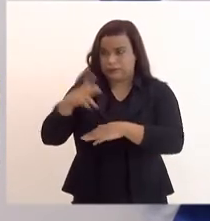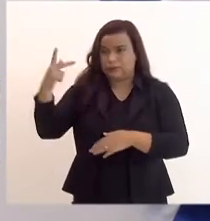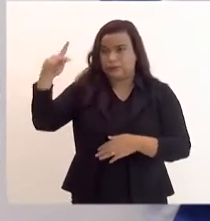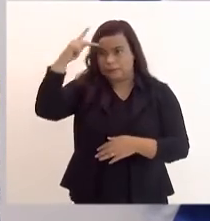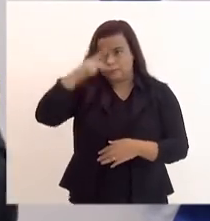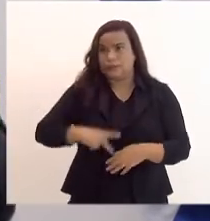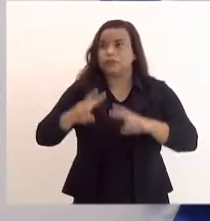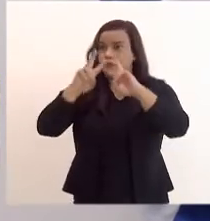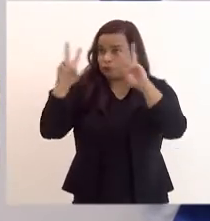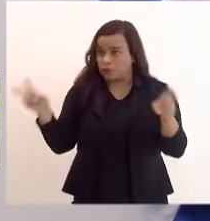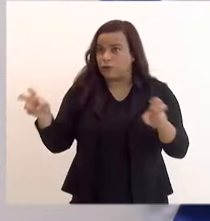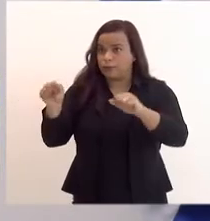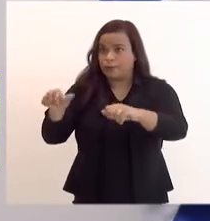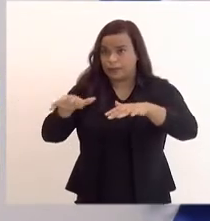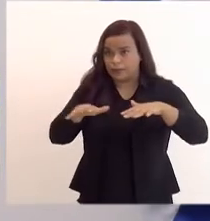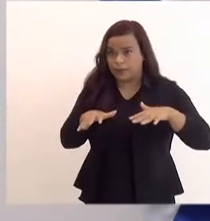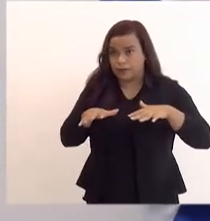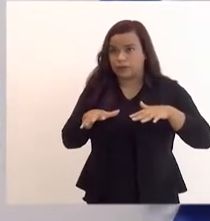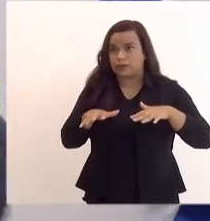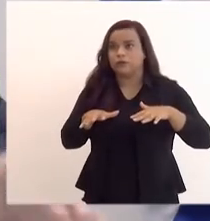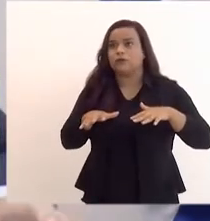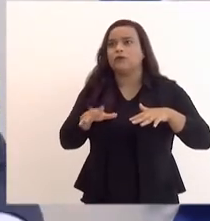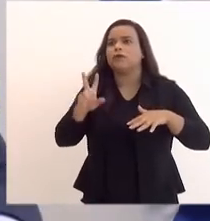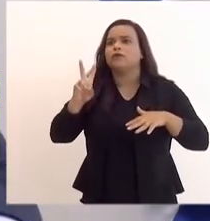do plenário que será